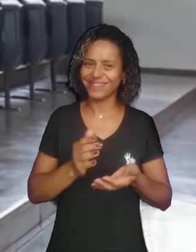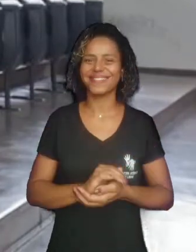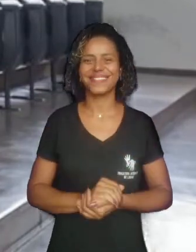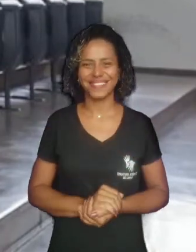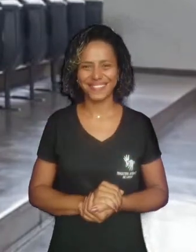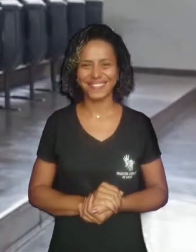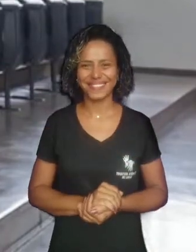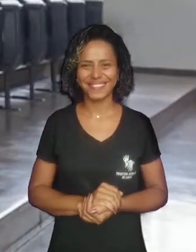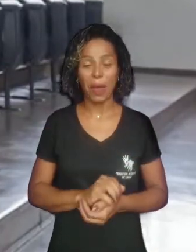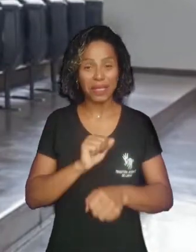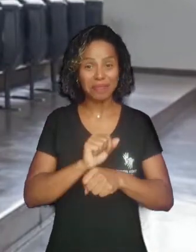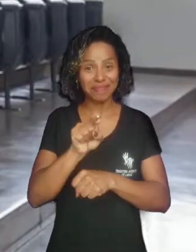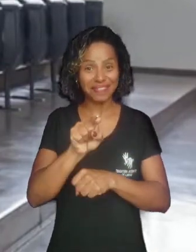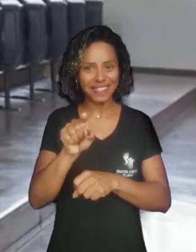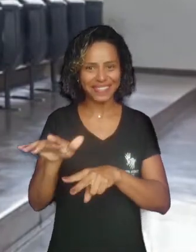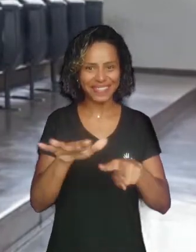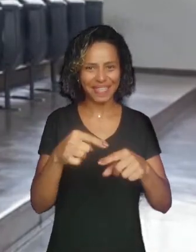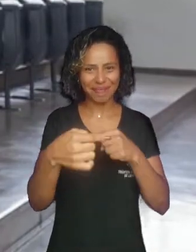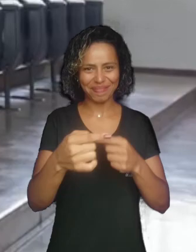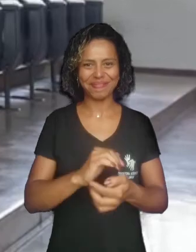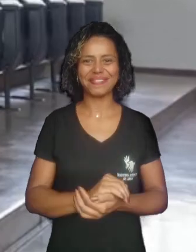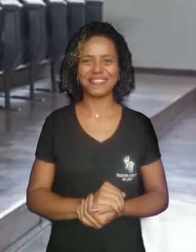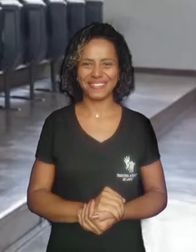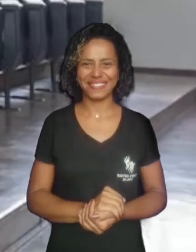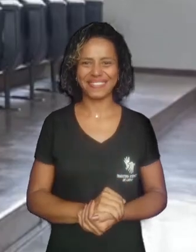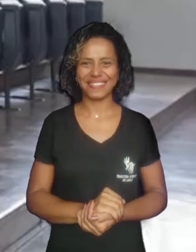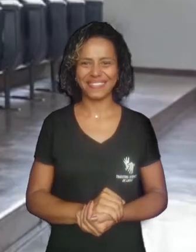você encontra o link na descrição desse vídeo espero semana